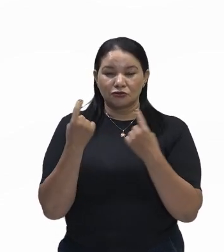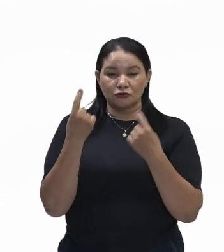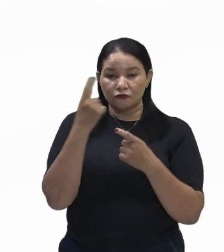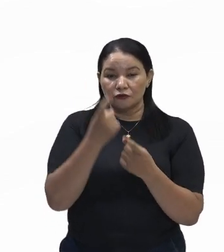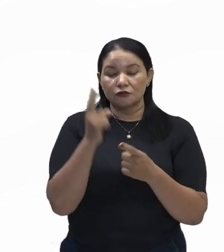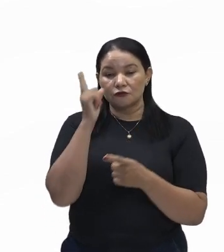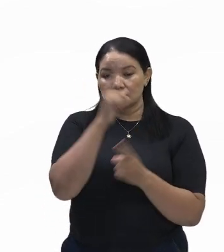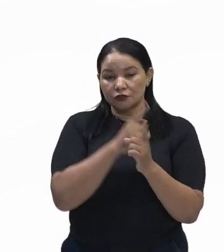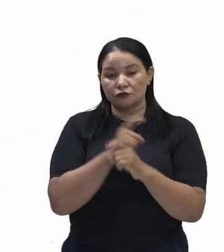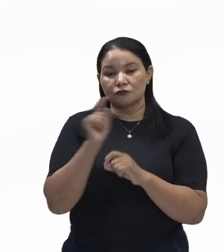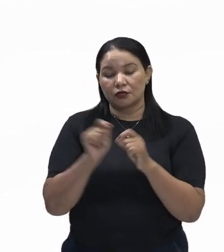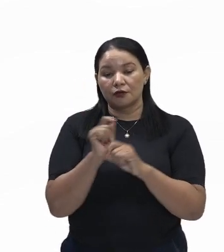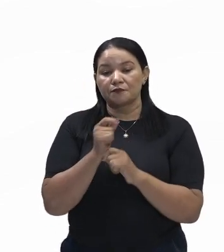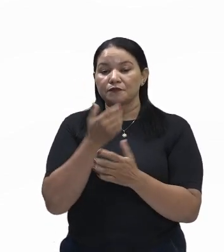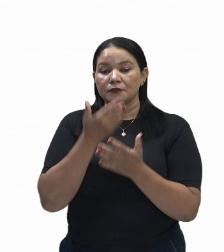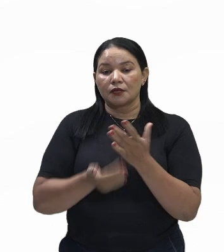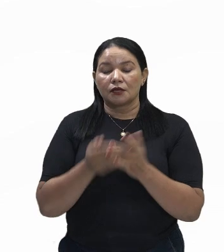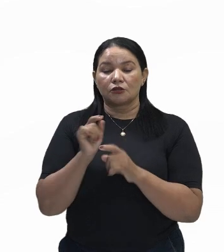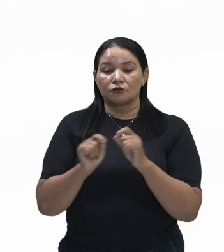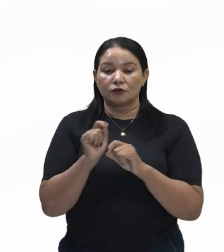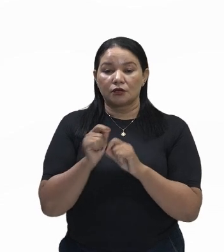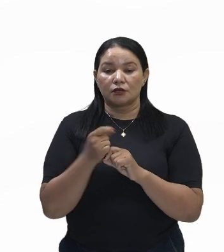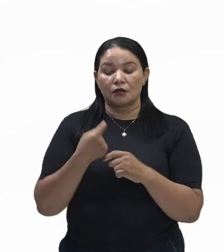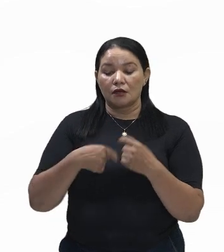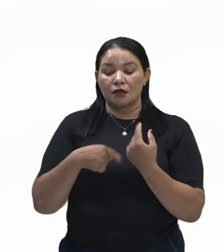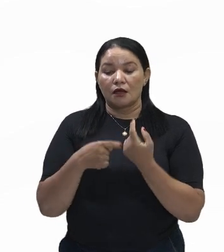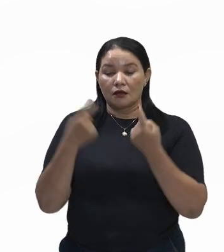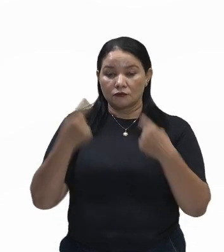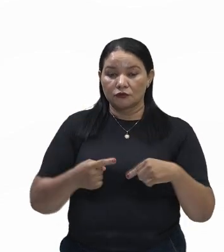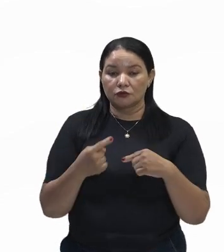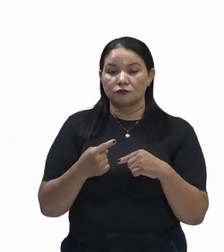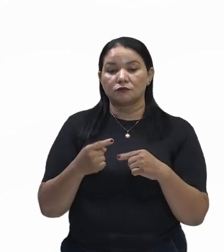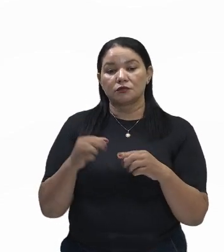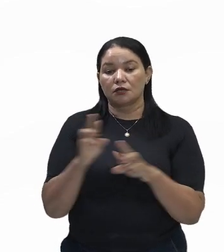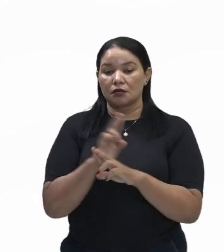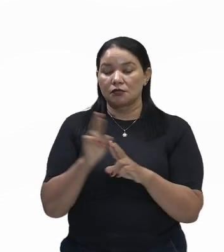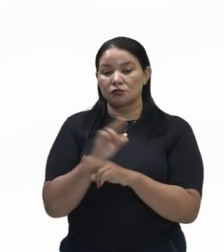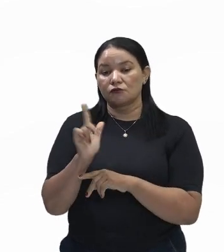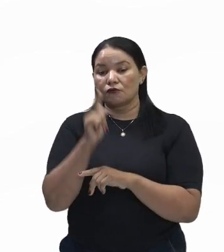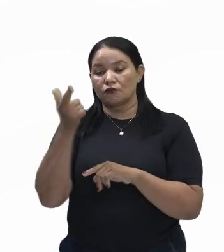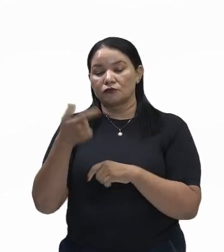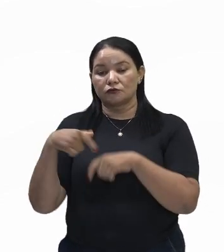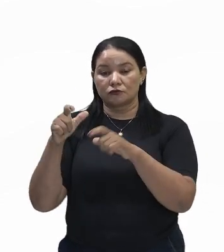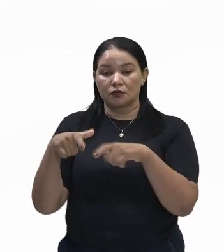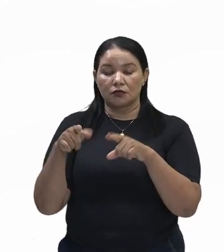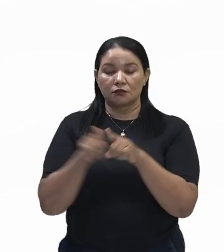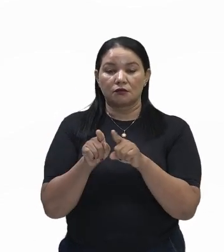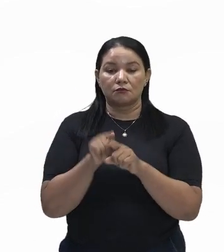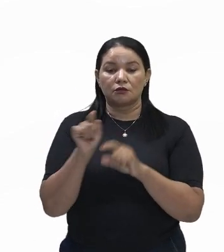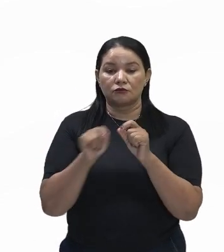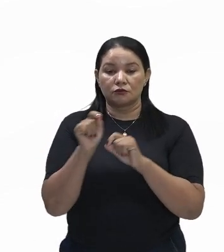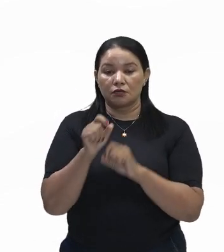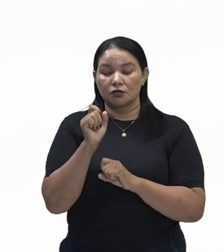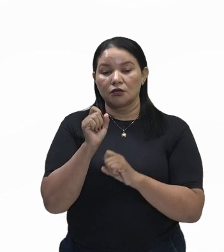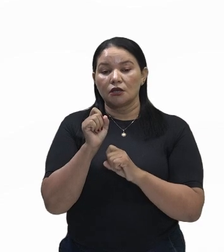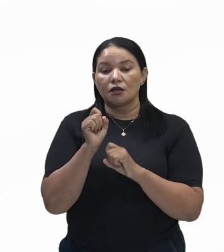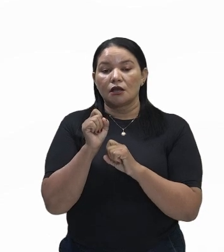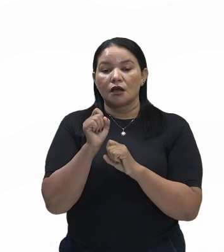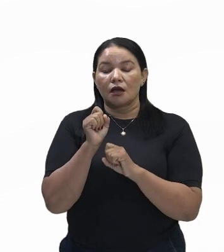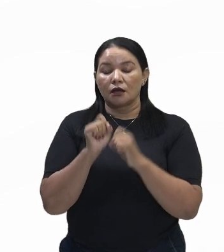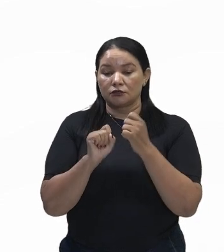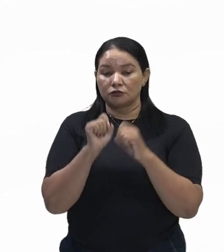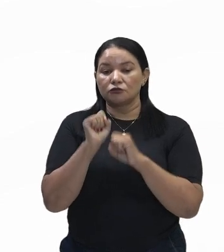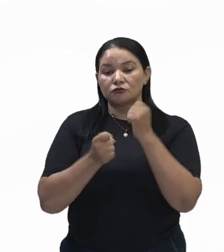com a perda de competitividade em relação a outras regiões e também industrializadas do Brasil e do